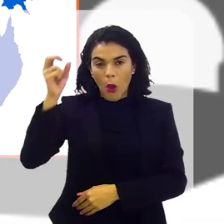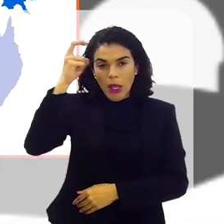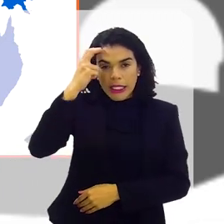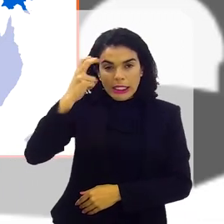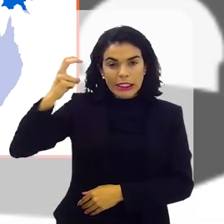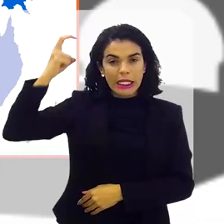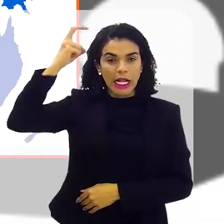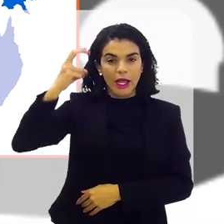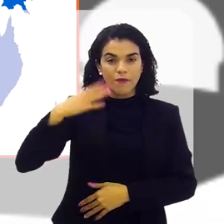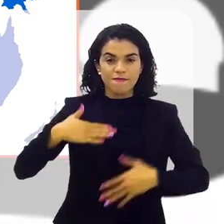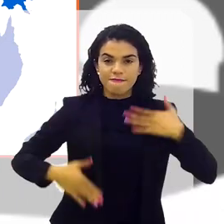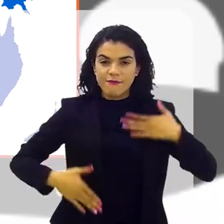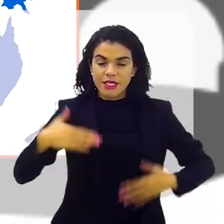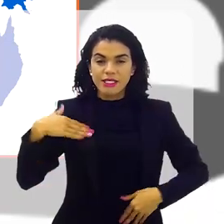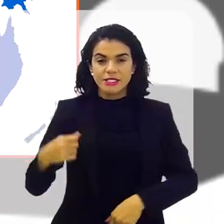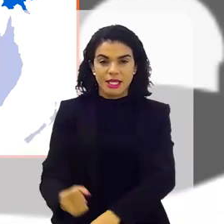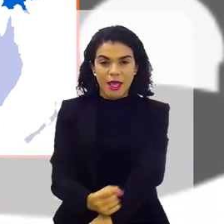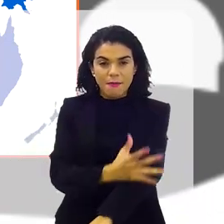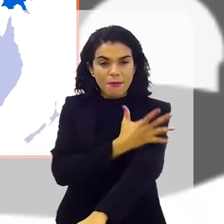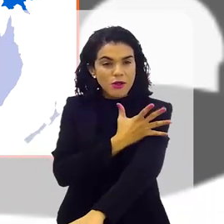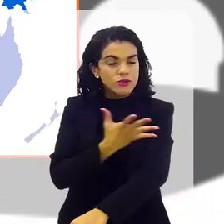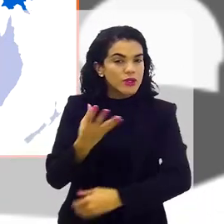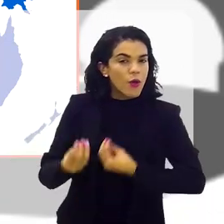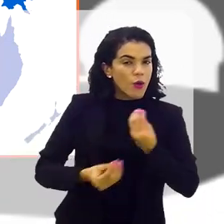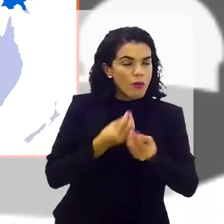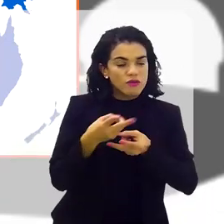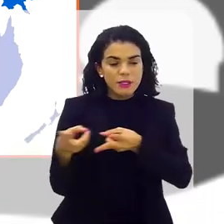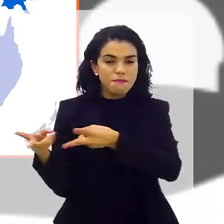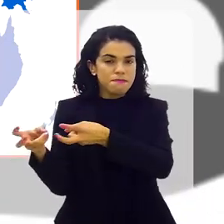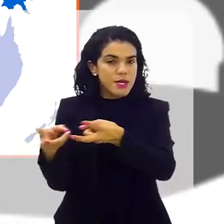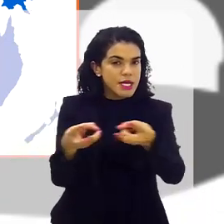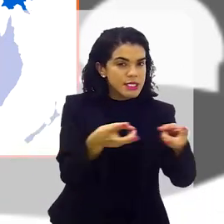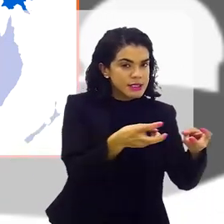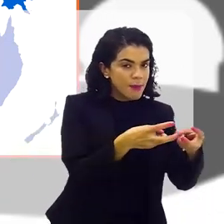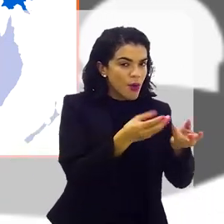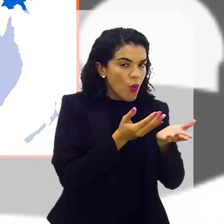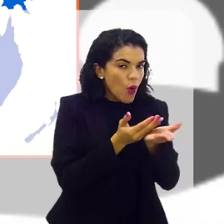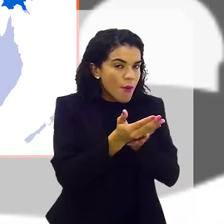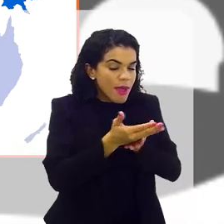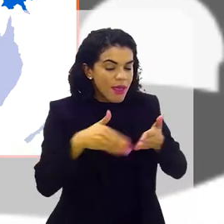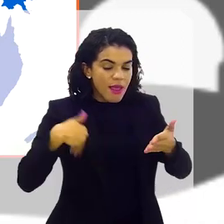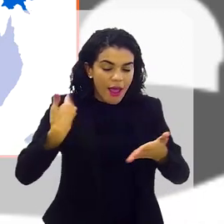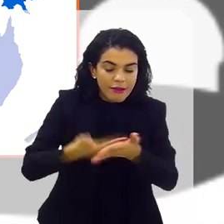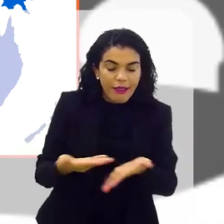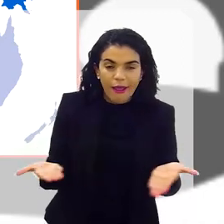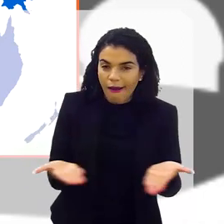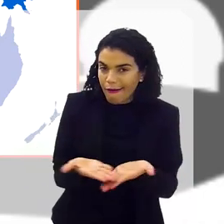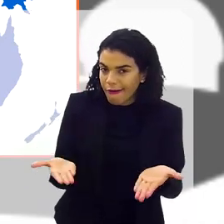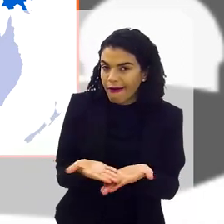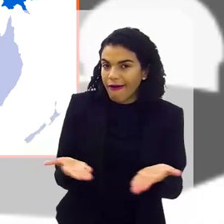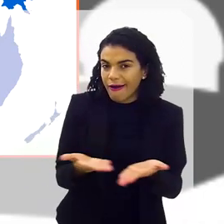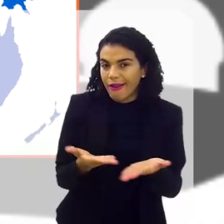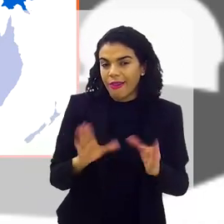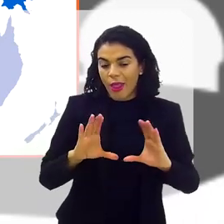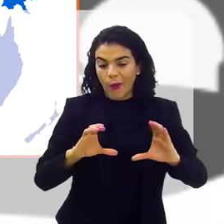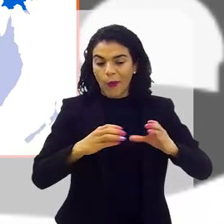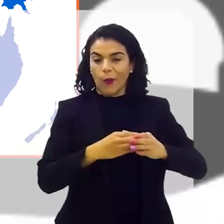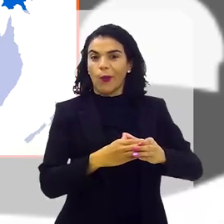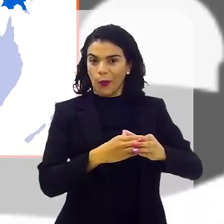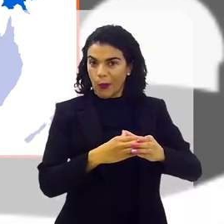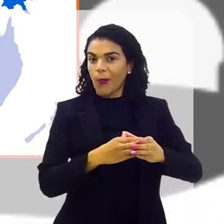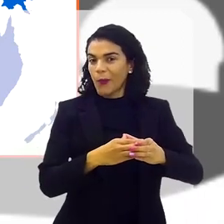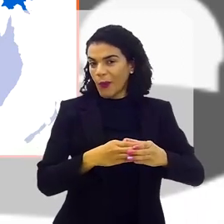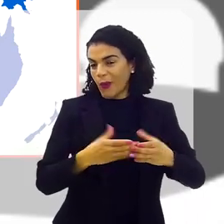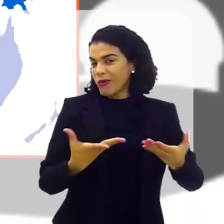intelectual física emocional O que que você nota do princípio para agora tendo esse elenco